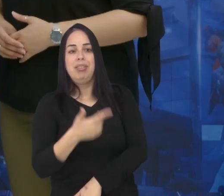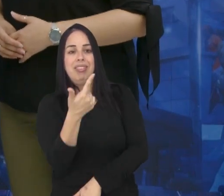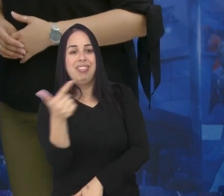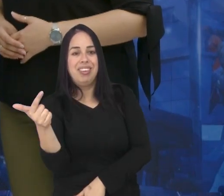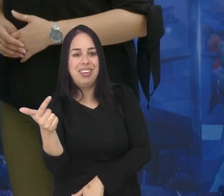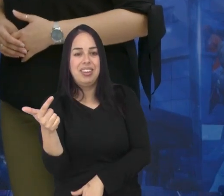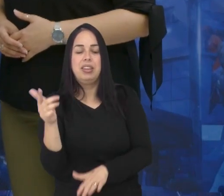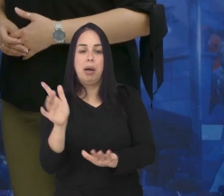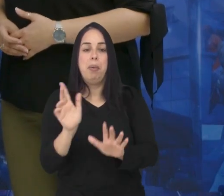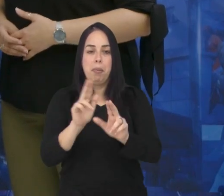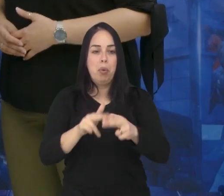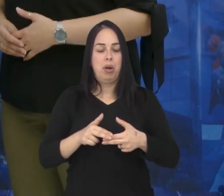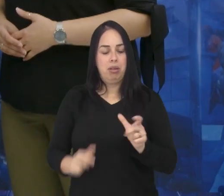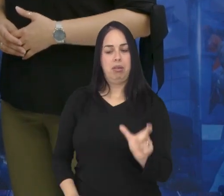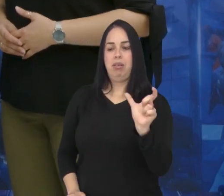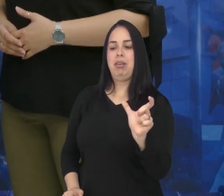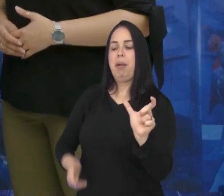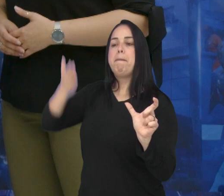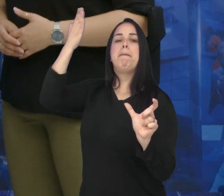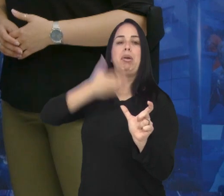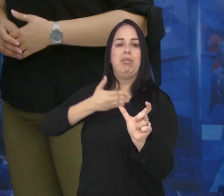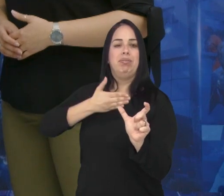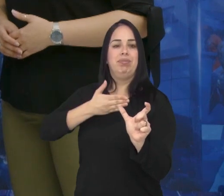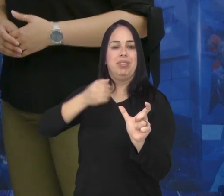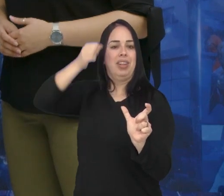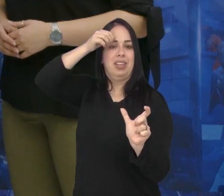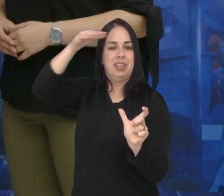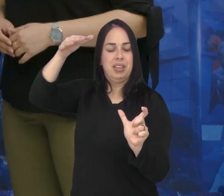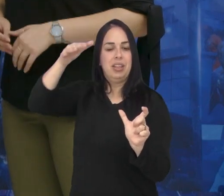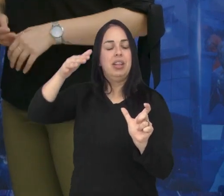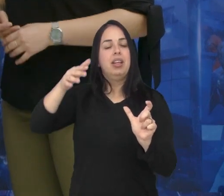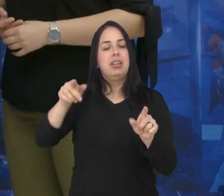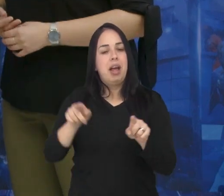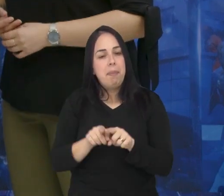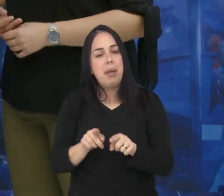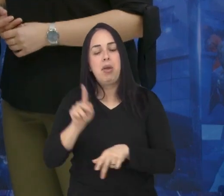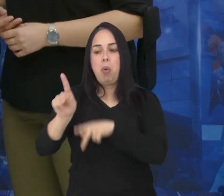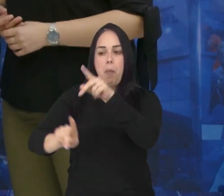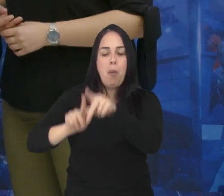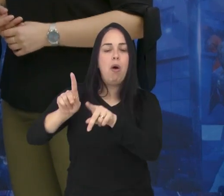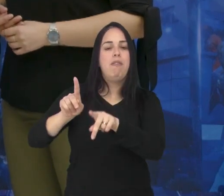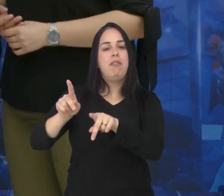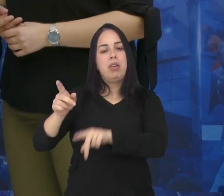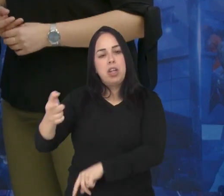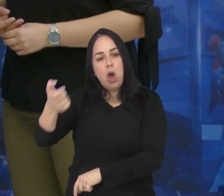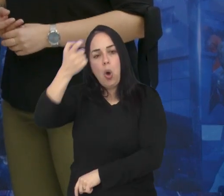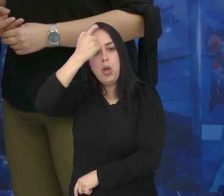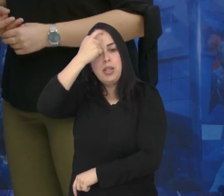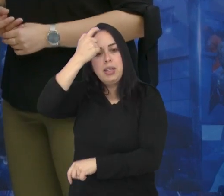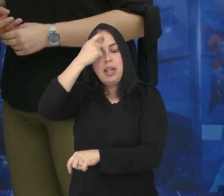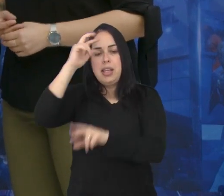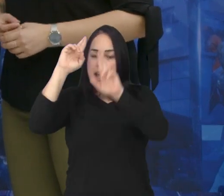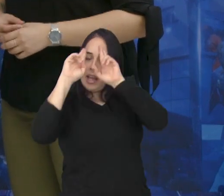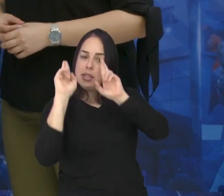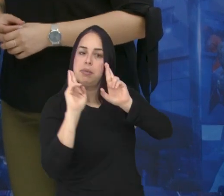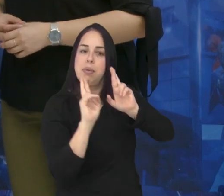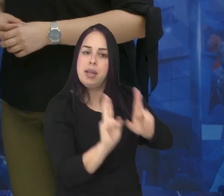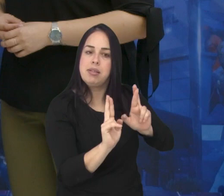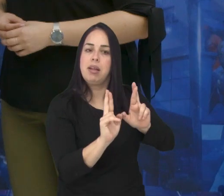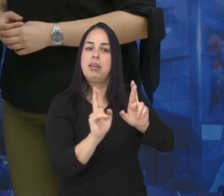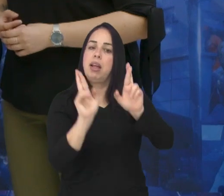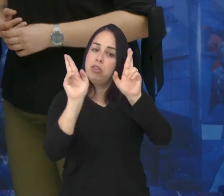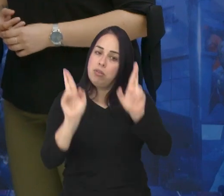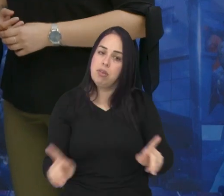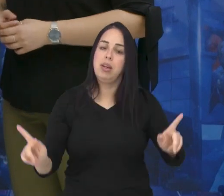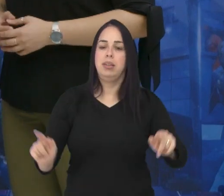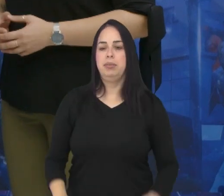para identificar e também fazer com que toda a população se conscientize, se eduque a respeitar e